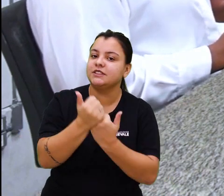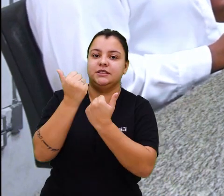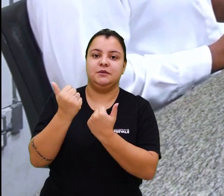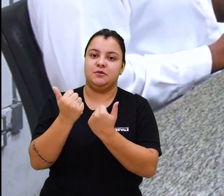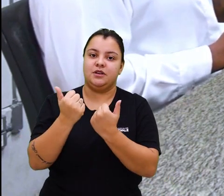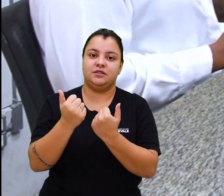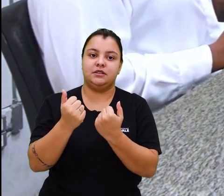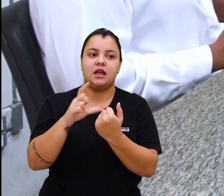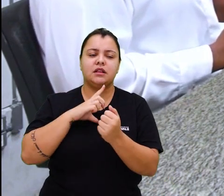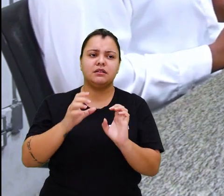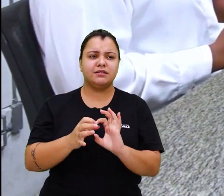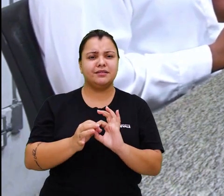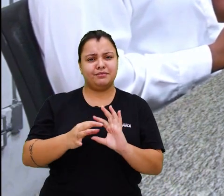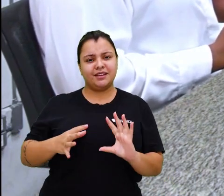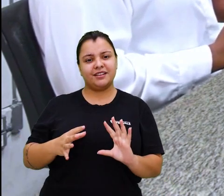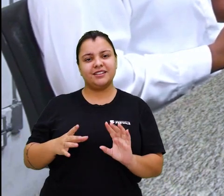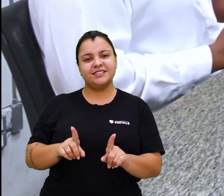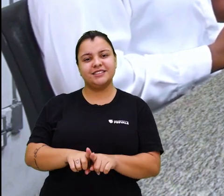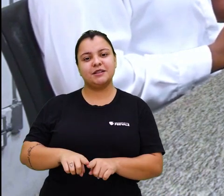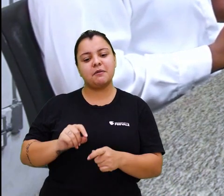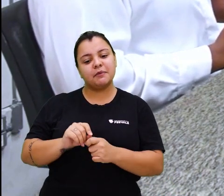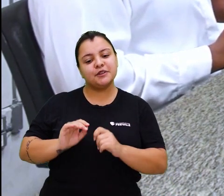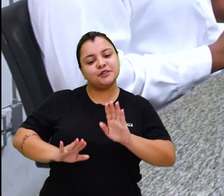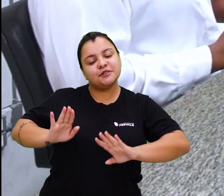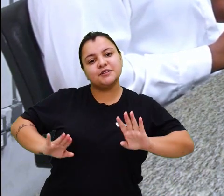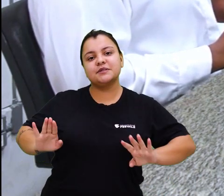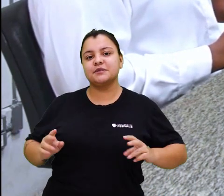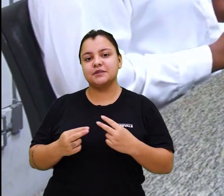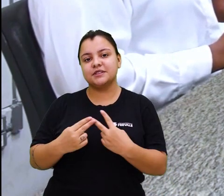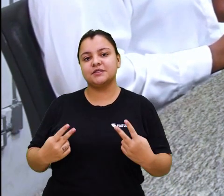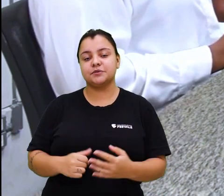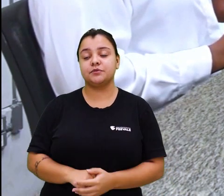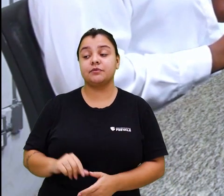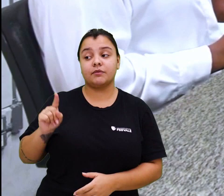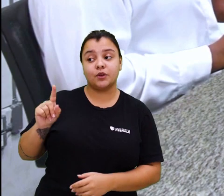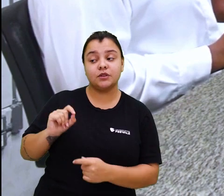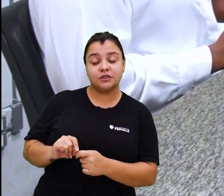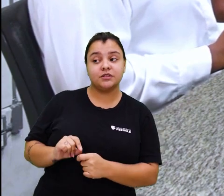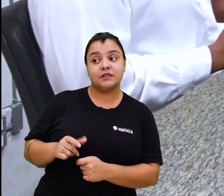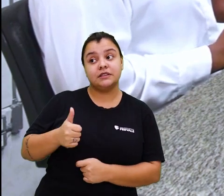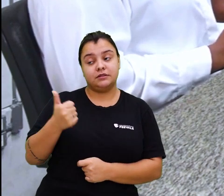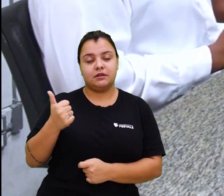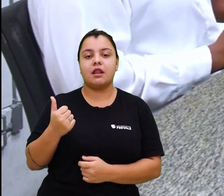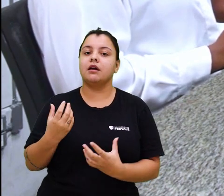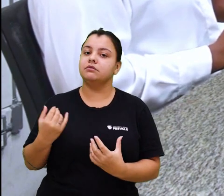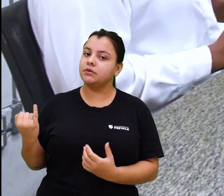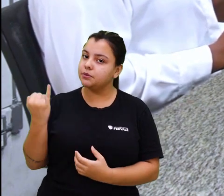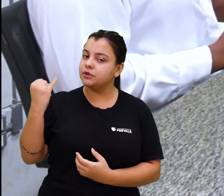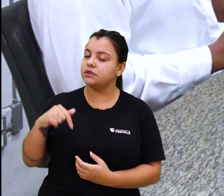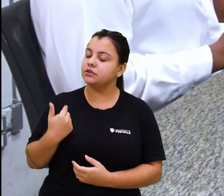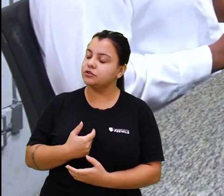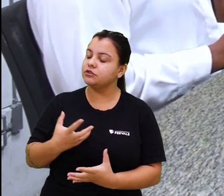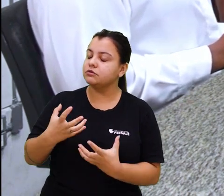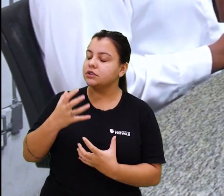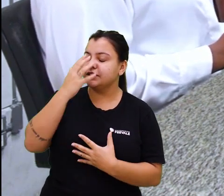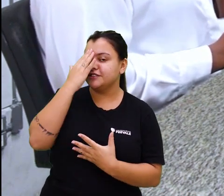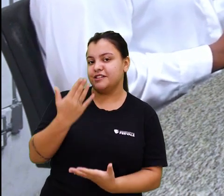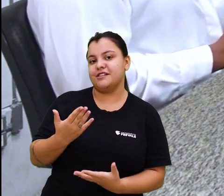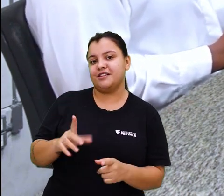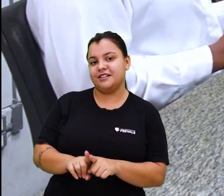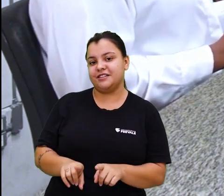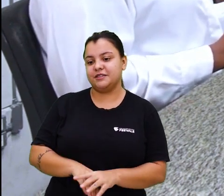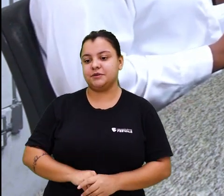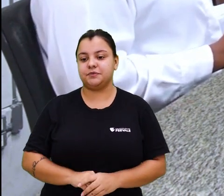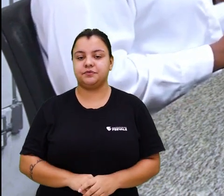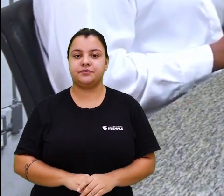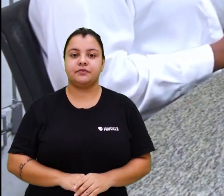dado Liberdade né pra gente fazer algumas coisas então acho que o que tu tá fazendo lá é bem importante e eu queria te agradecer aí também